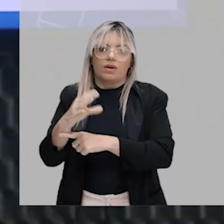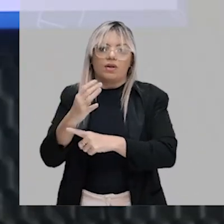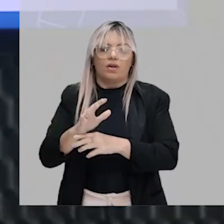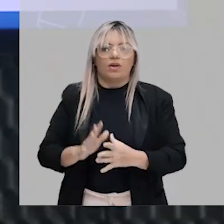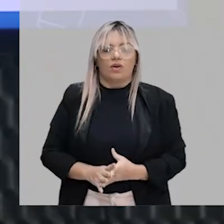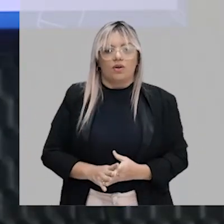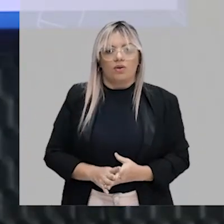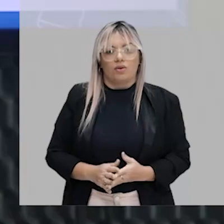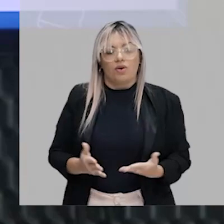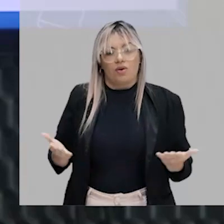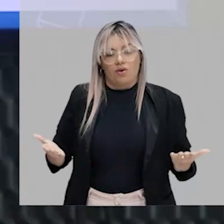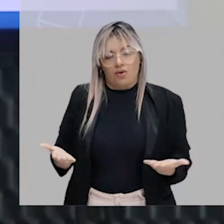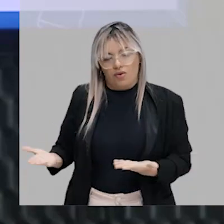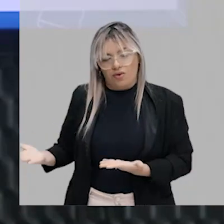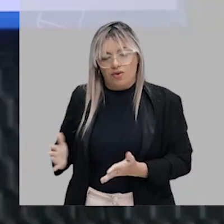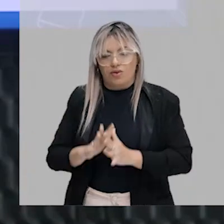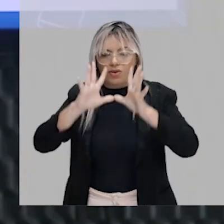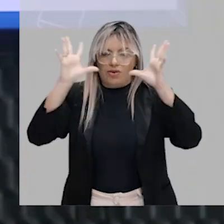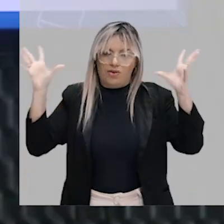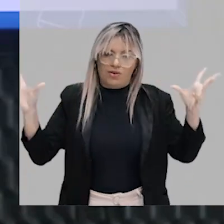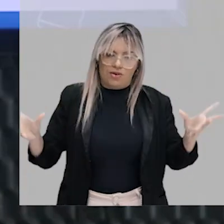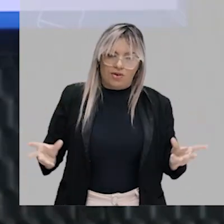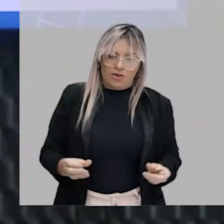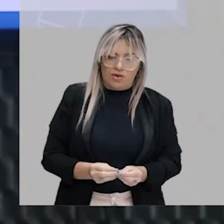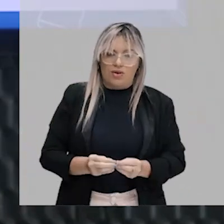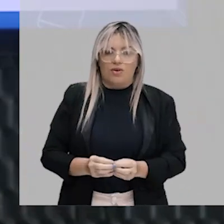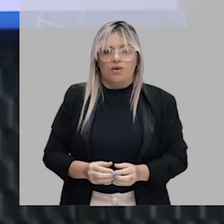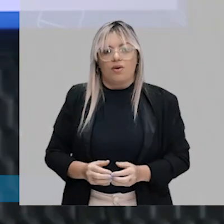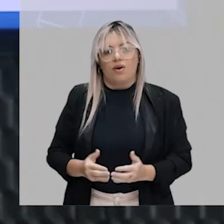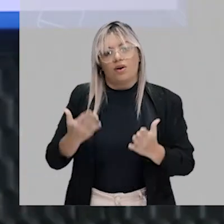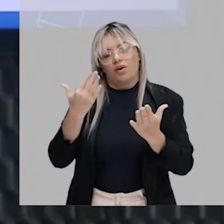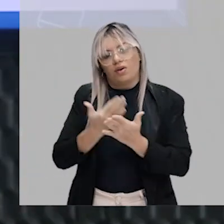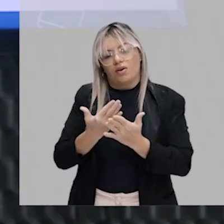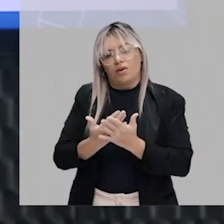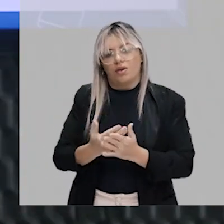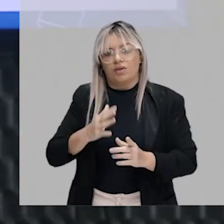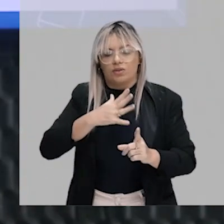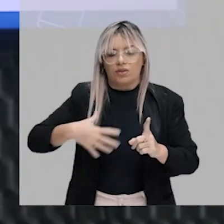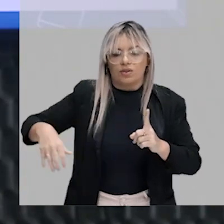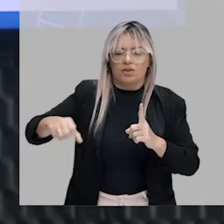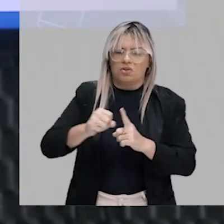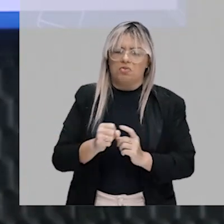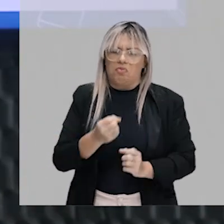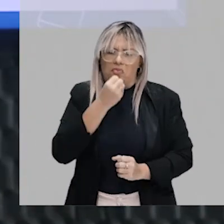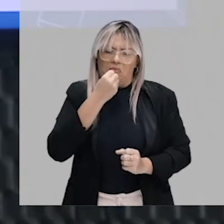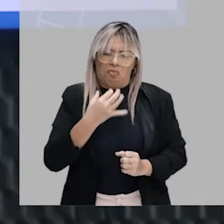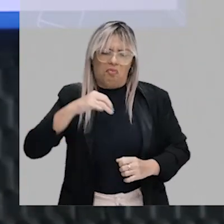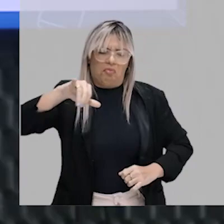termina mais uma aula de sociologia. Espero que tenha sido boa e proveitosa para vocês